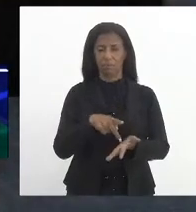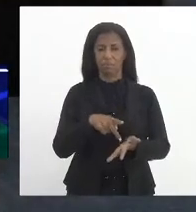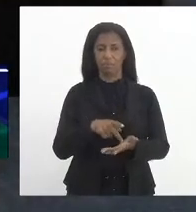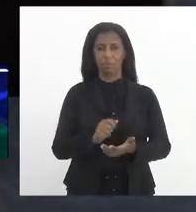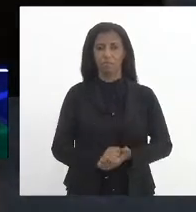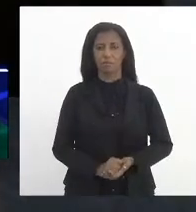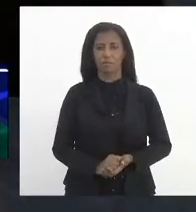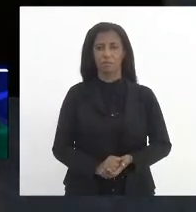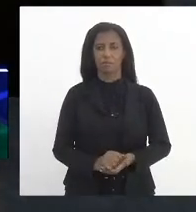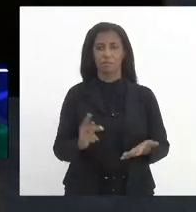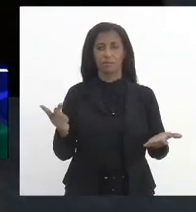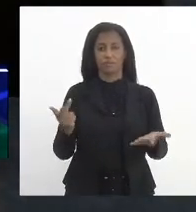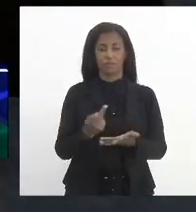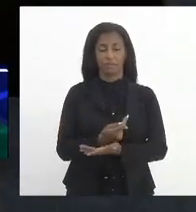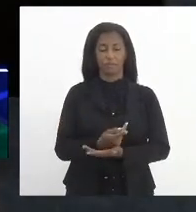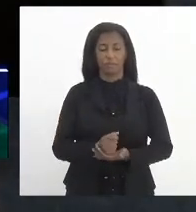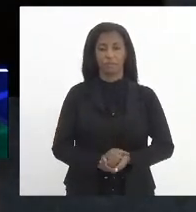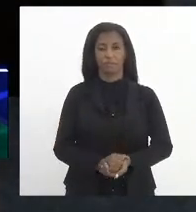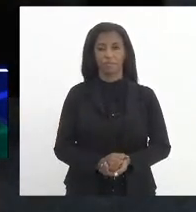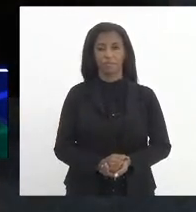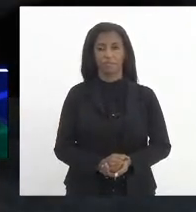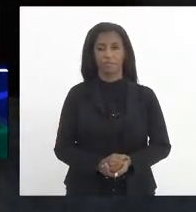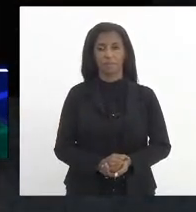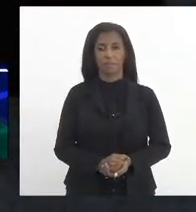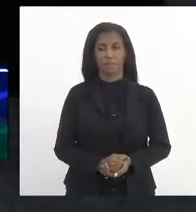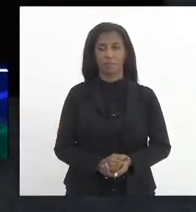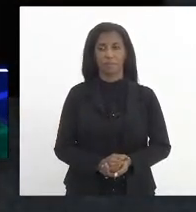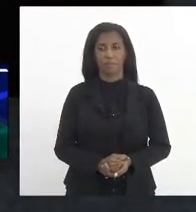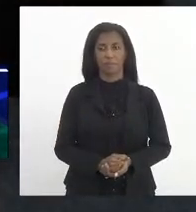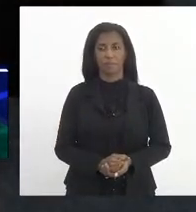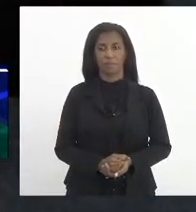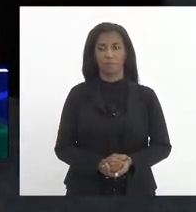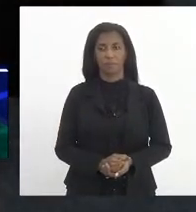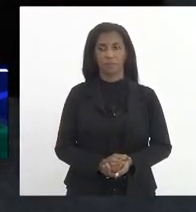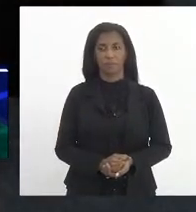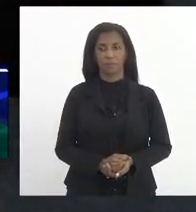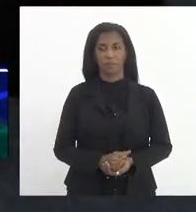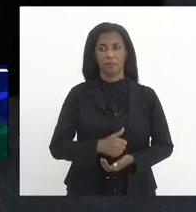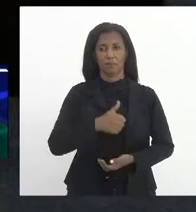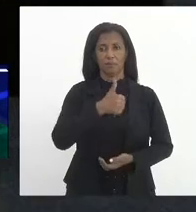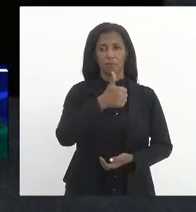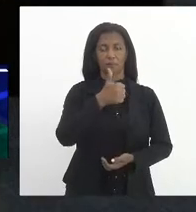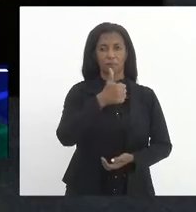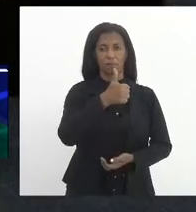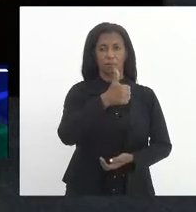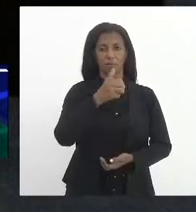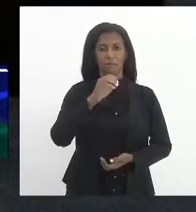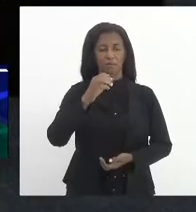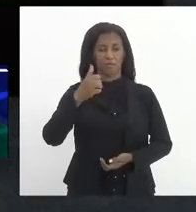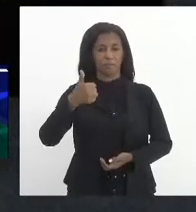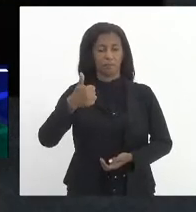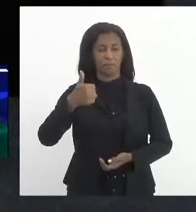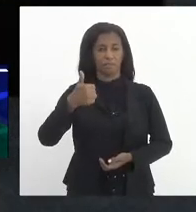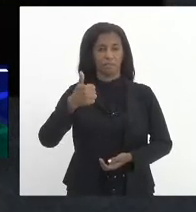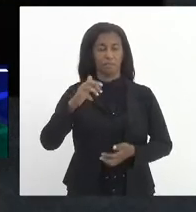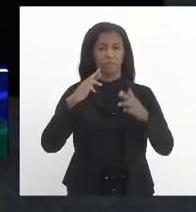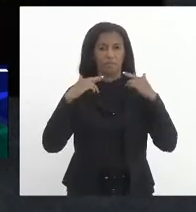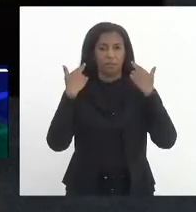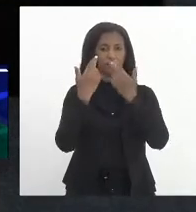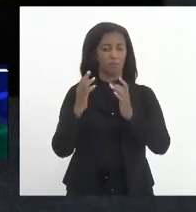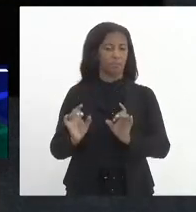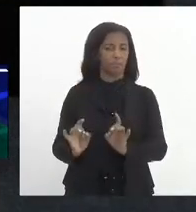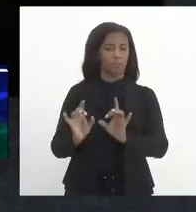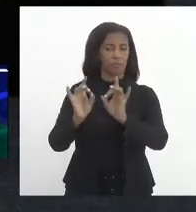exatidão o ocorrido na 161ª sessão extraordinária